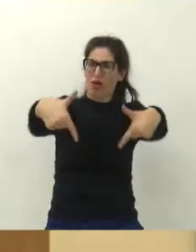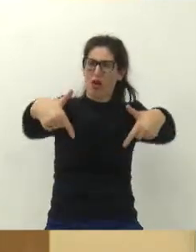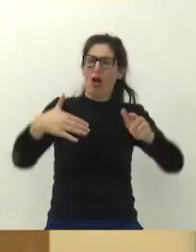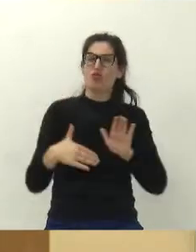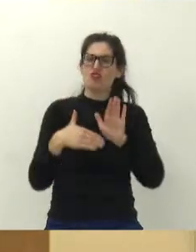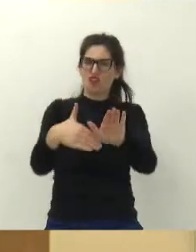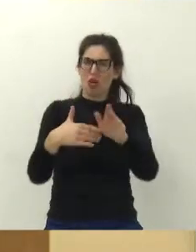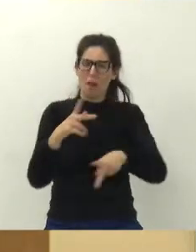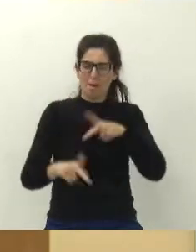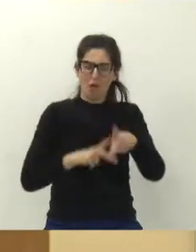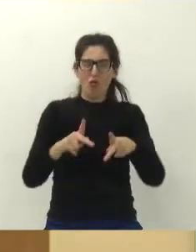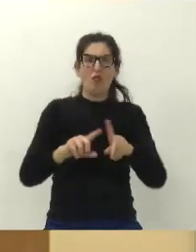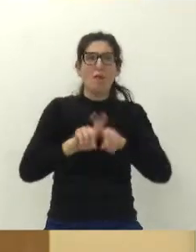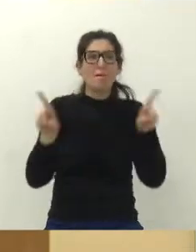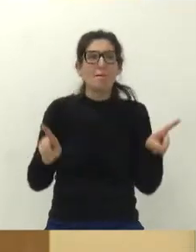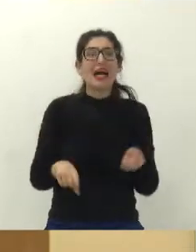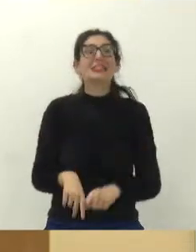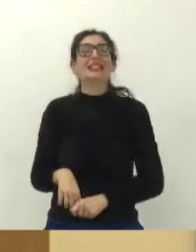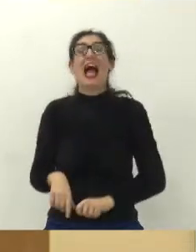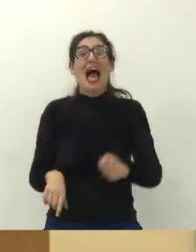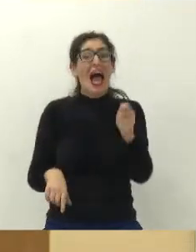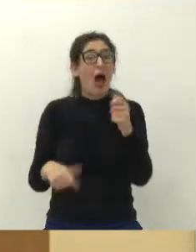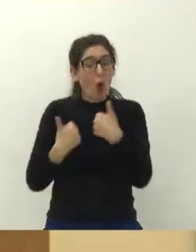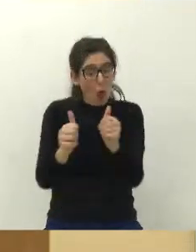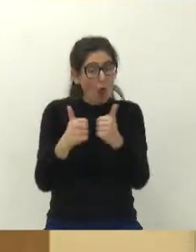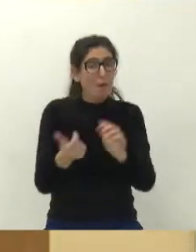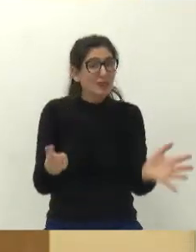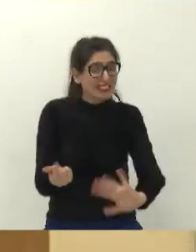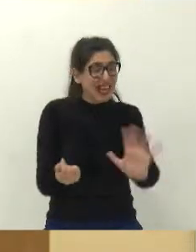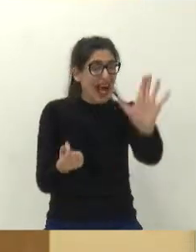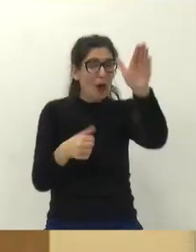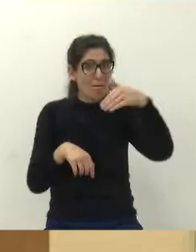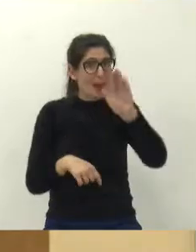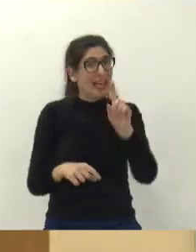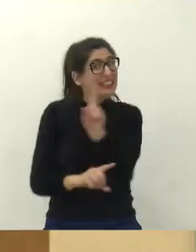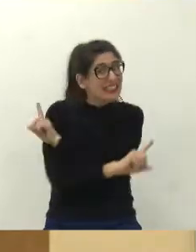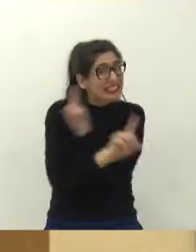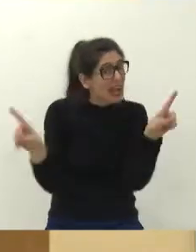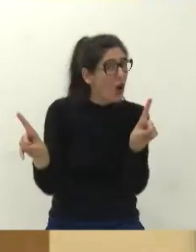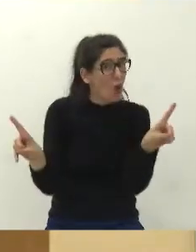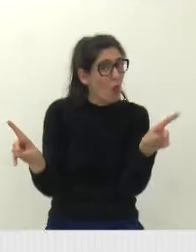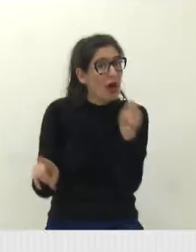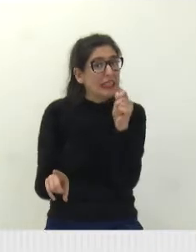o que é justo. Não foi dado aumento ainda. Tá? Próximo.